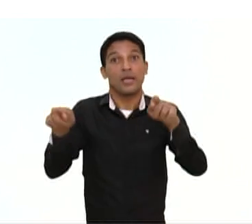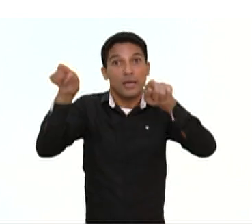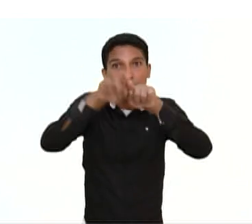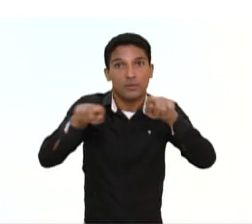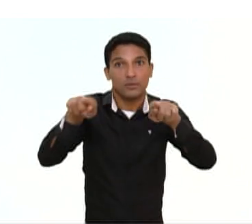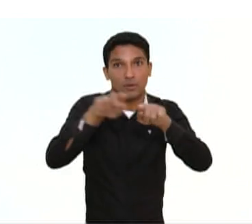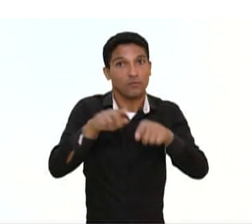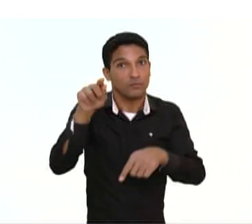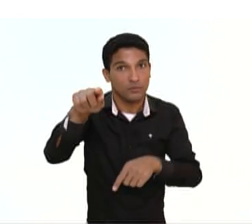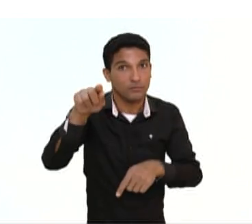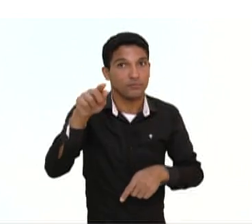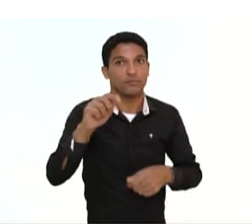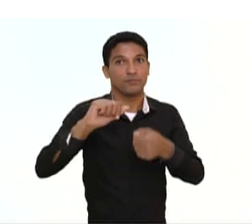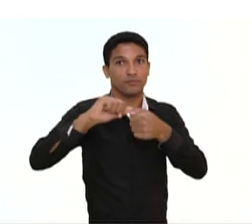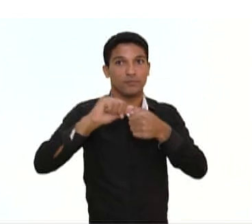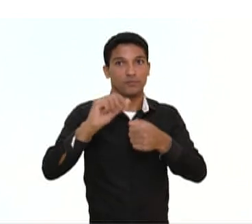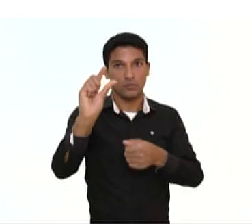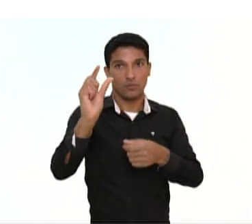voltamos.